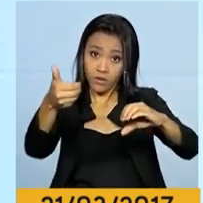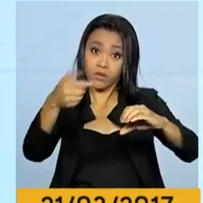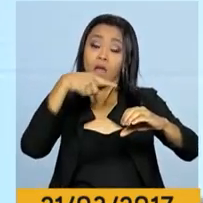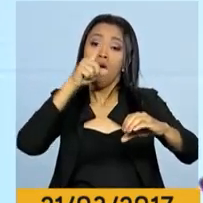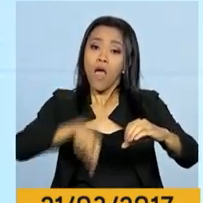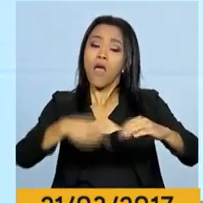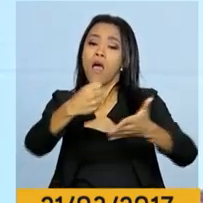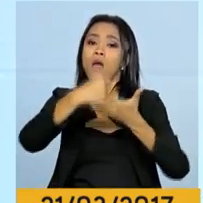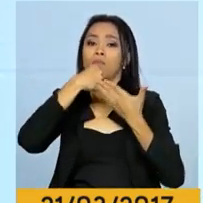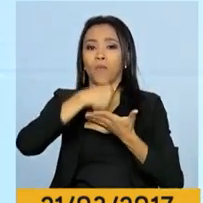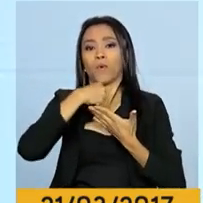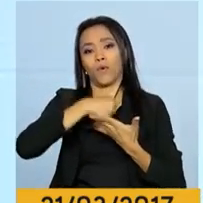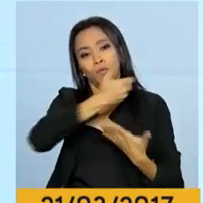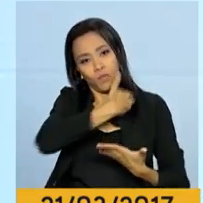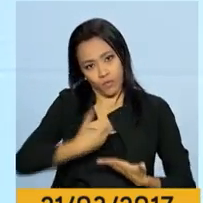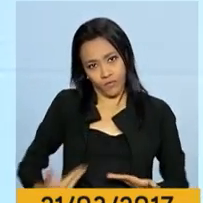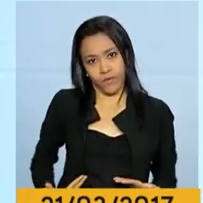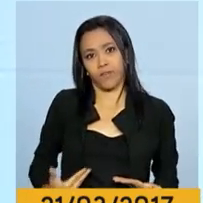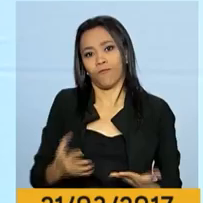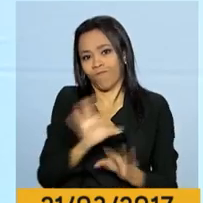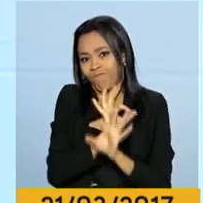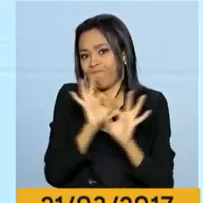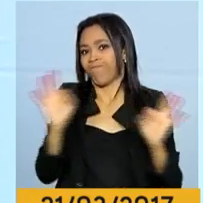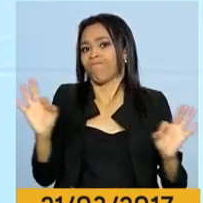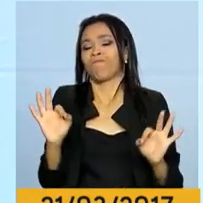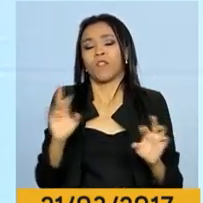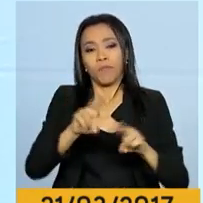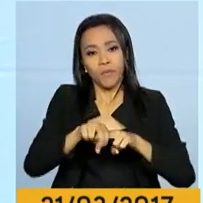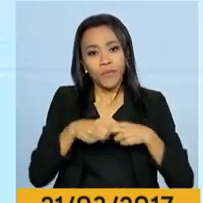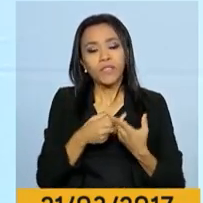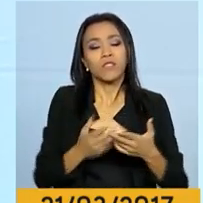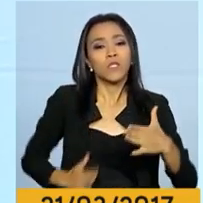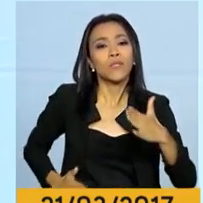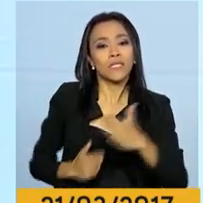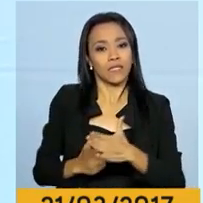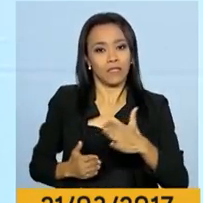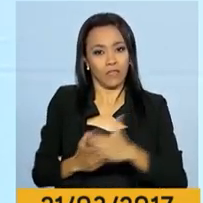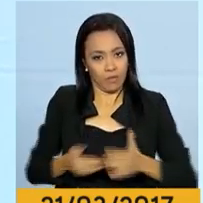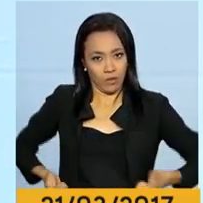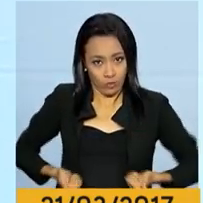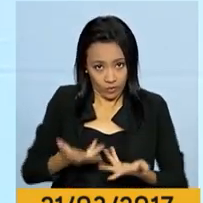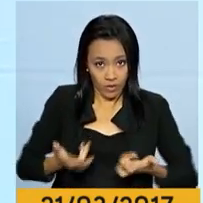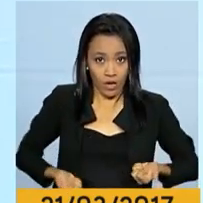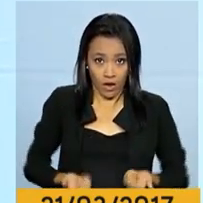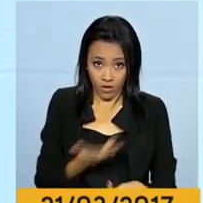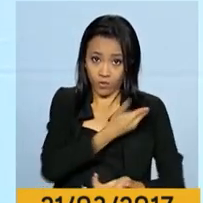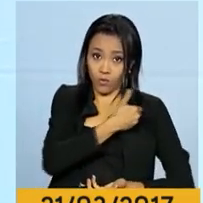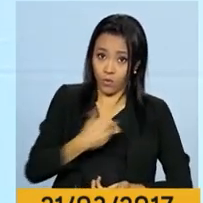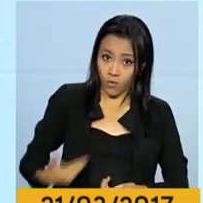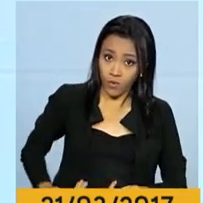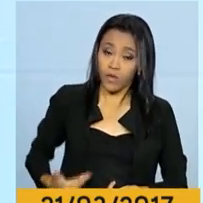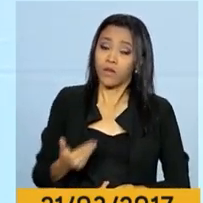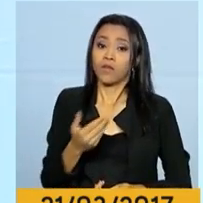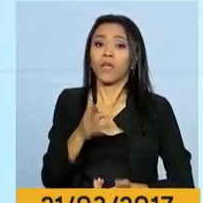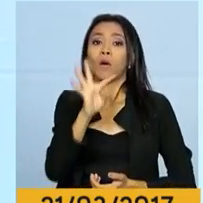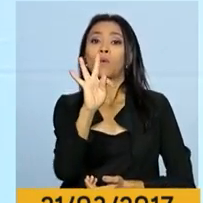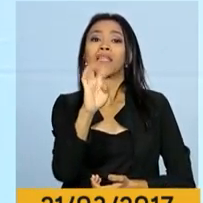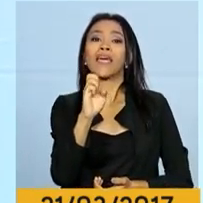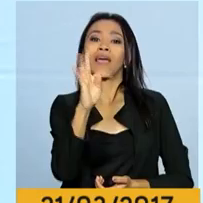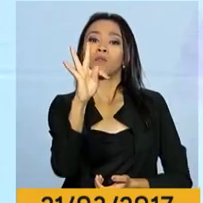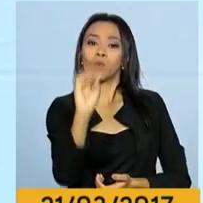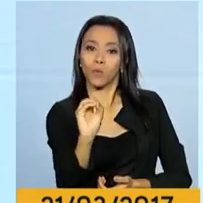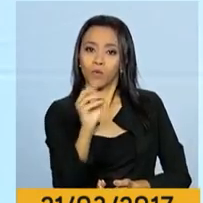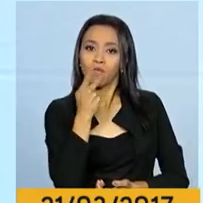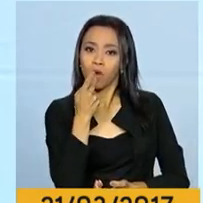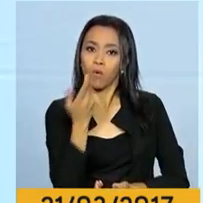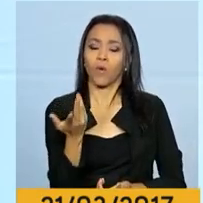apoio extraordinário. Não foi sem razão que o chamado teto dos gastos públicos, que a primeira coisa que se dizia quando nós assumimos,